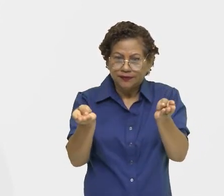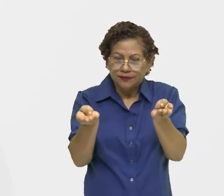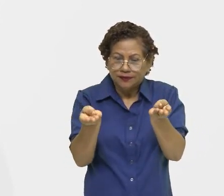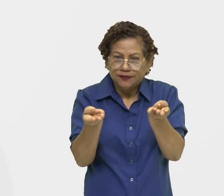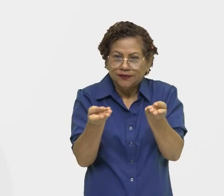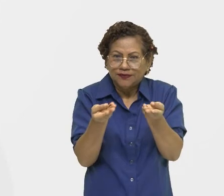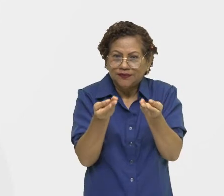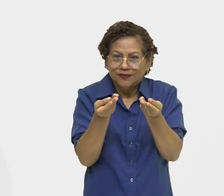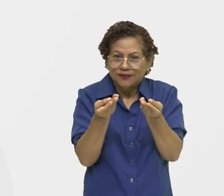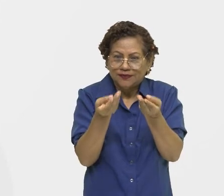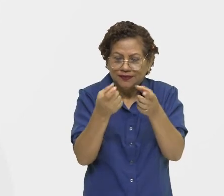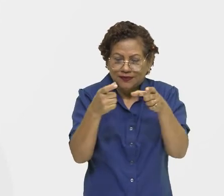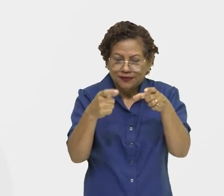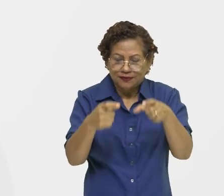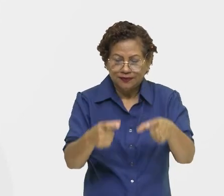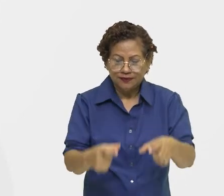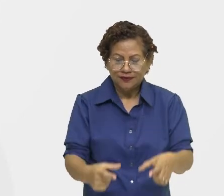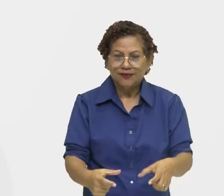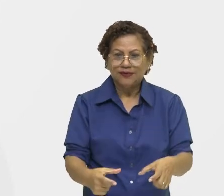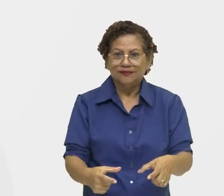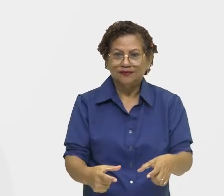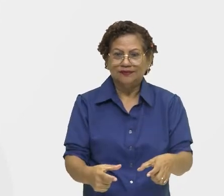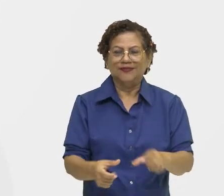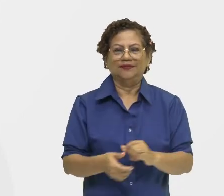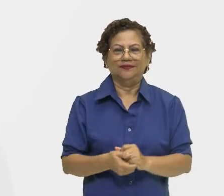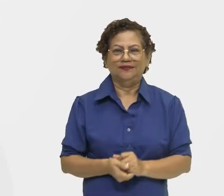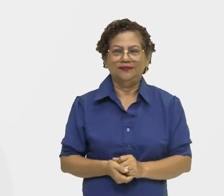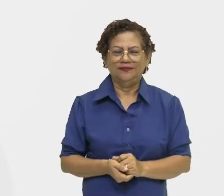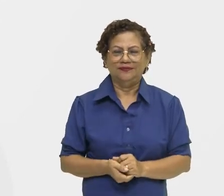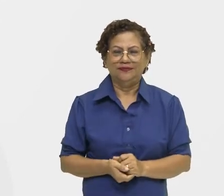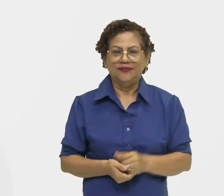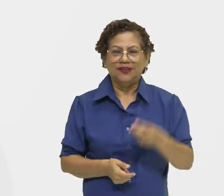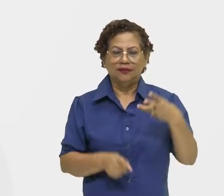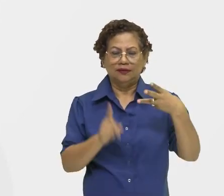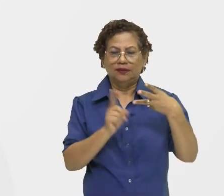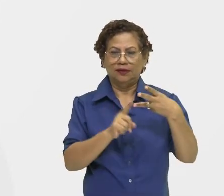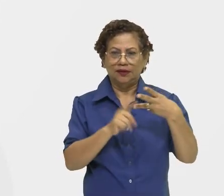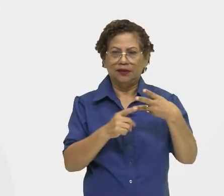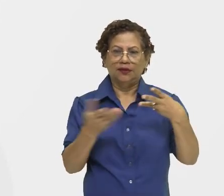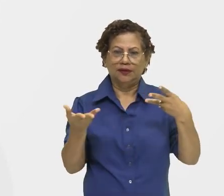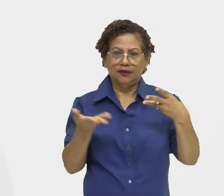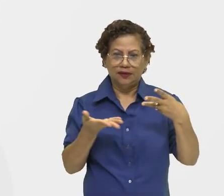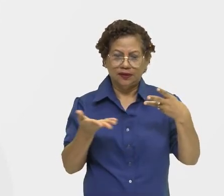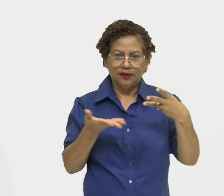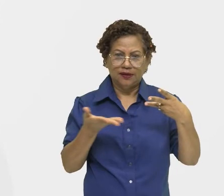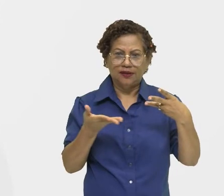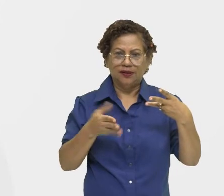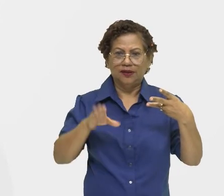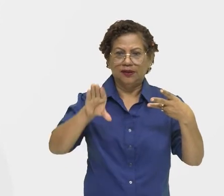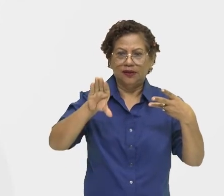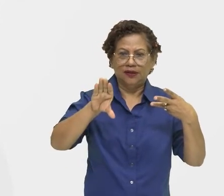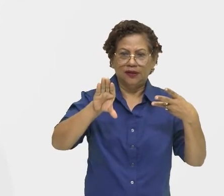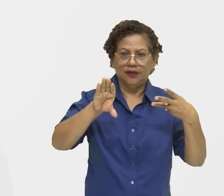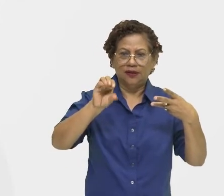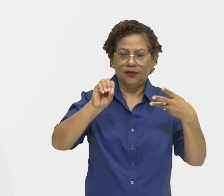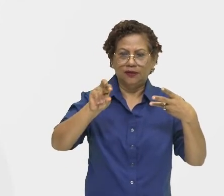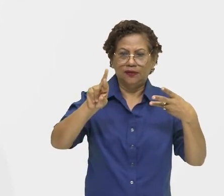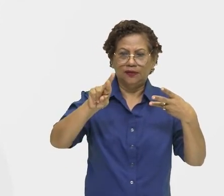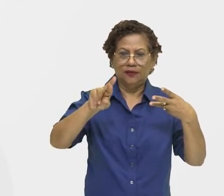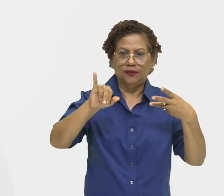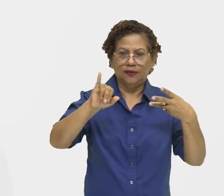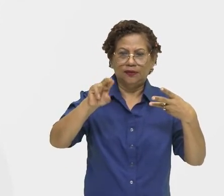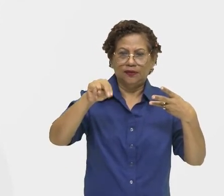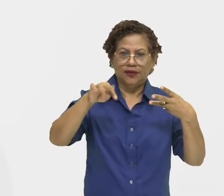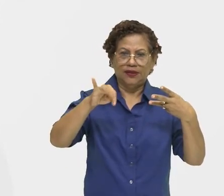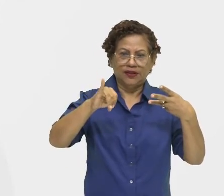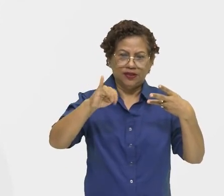mais enfeitada. E a gente tem a terceira ordem, que é a ordem coríntia.